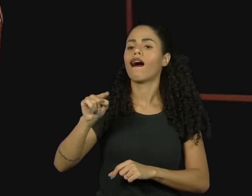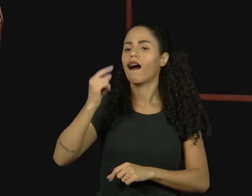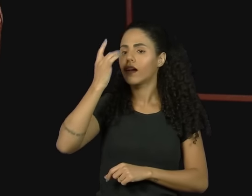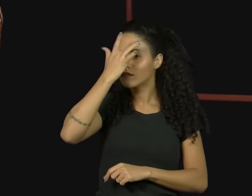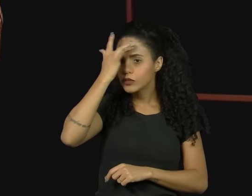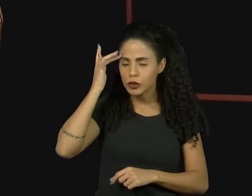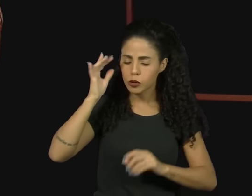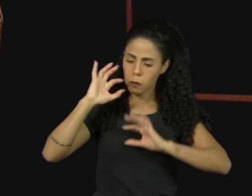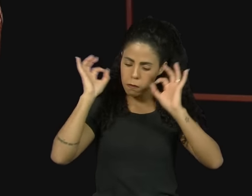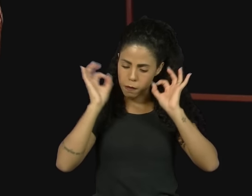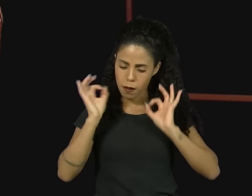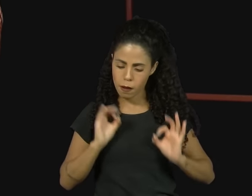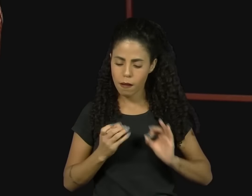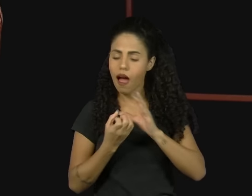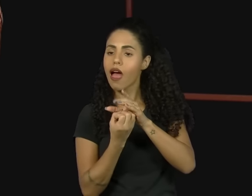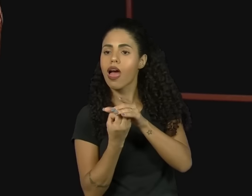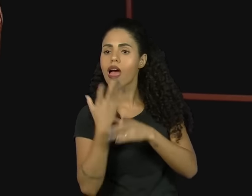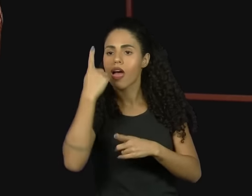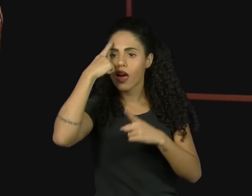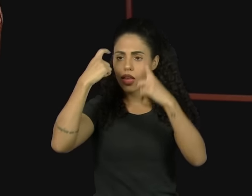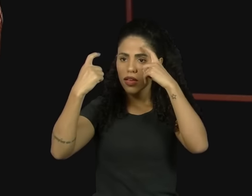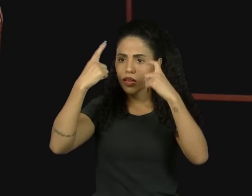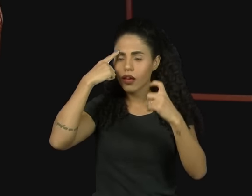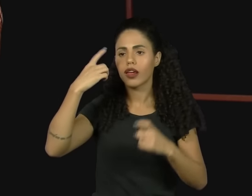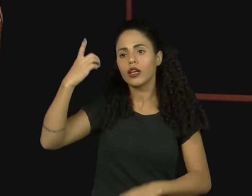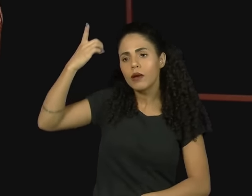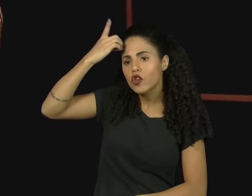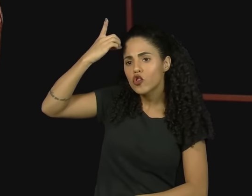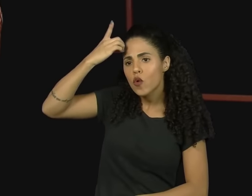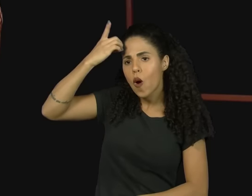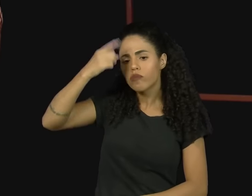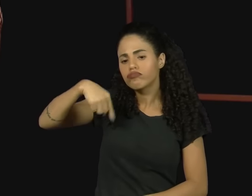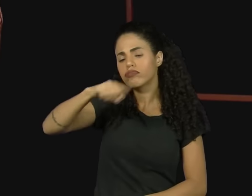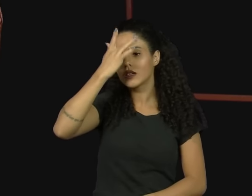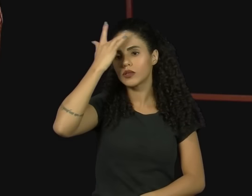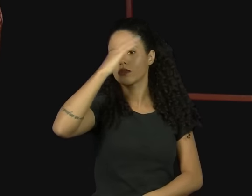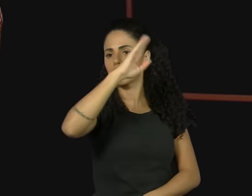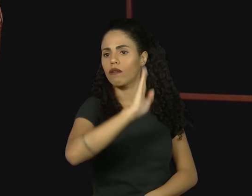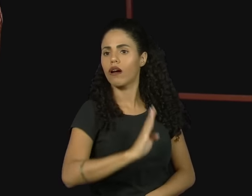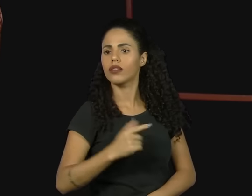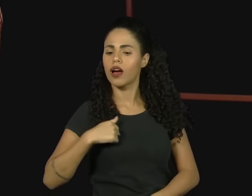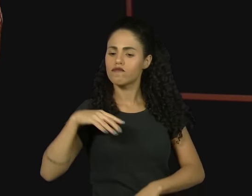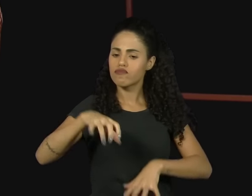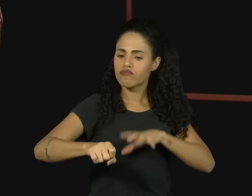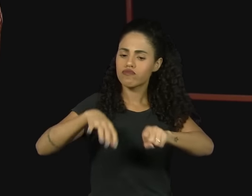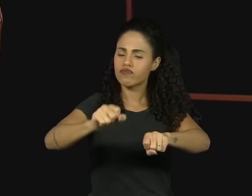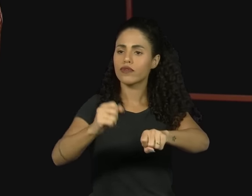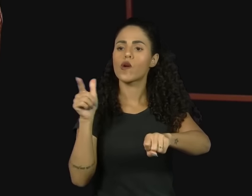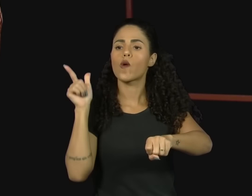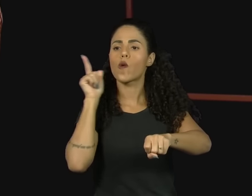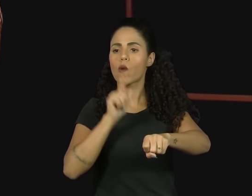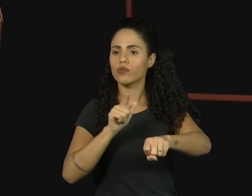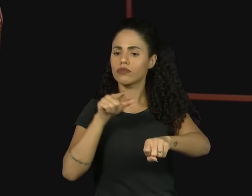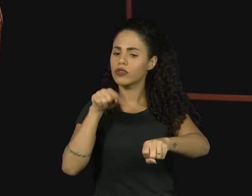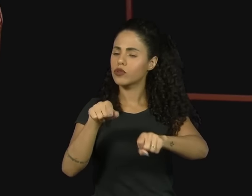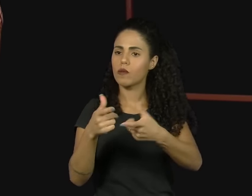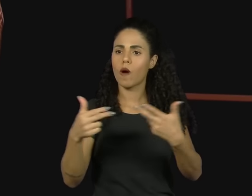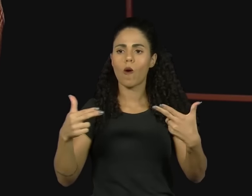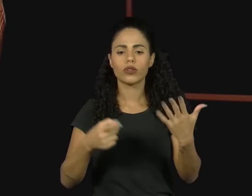estilo e o talento brasileiro está alcançando, digamos, uma coisa